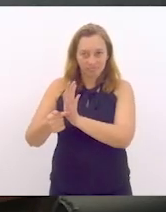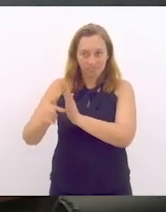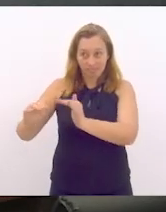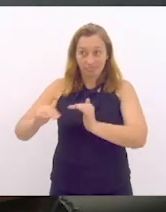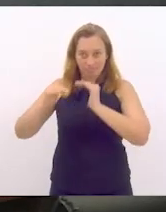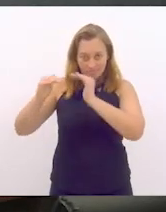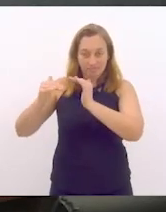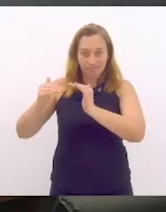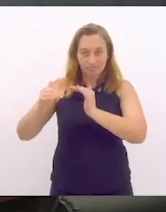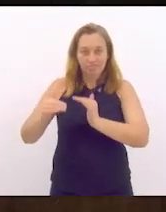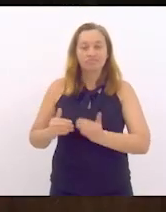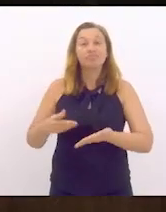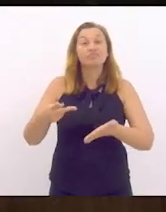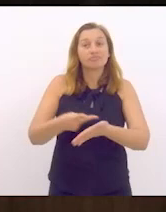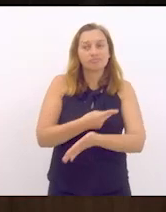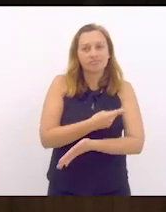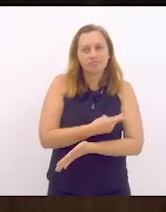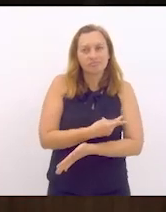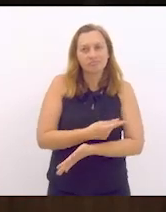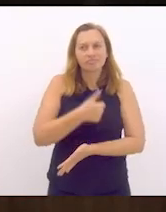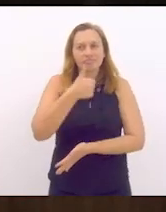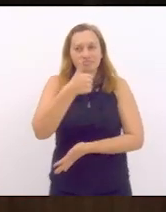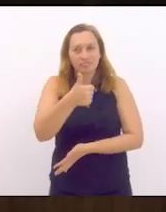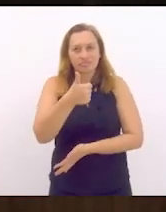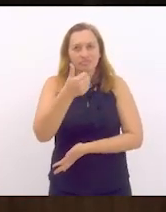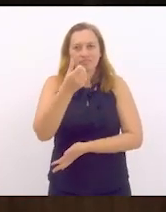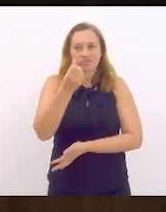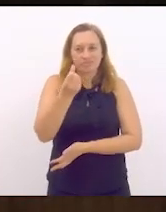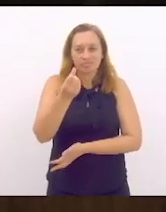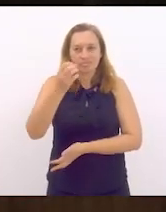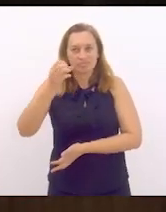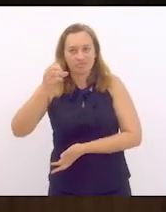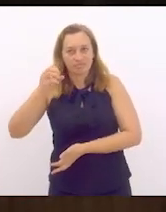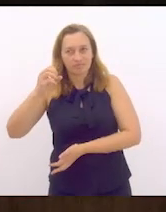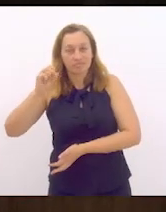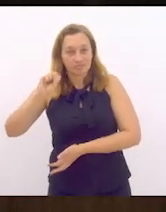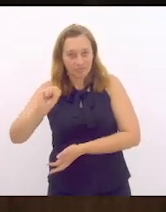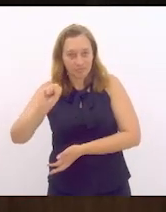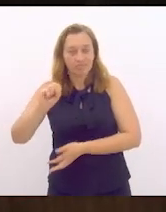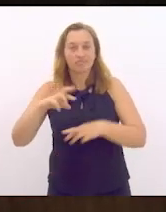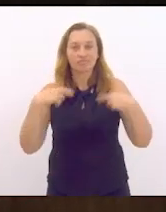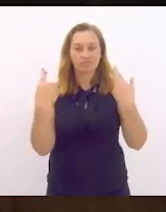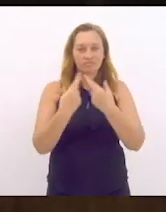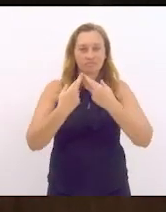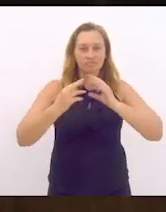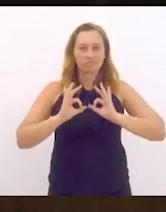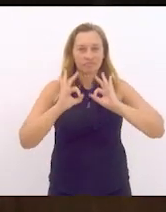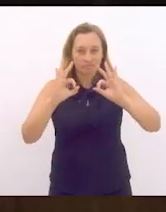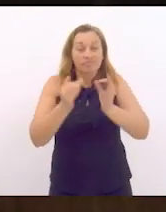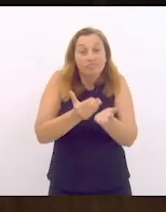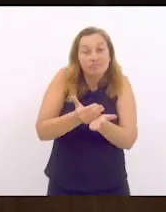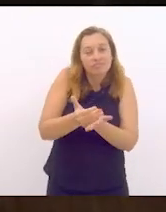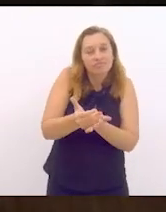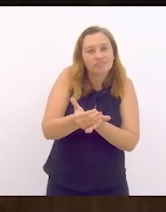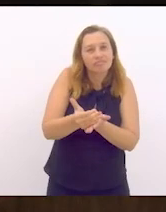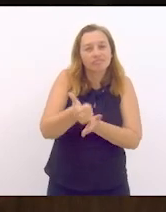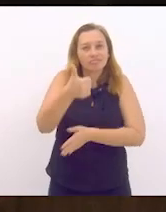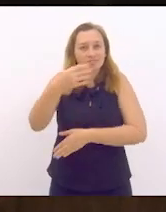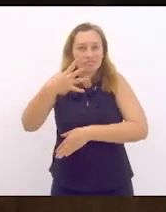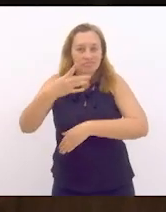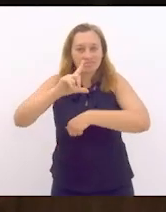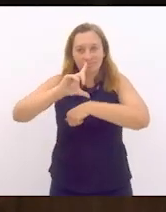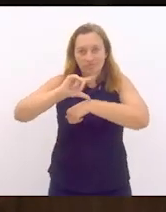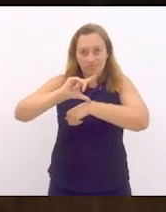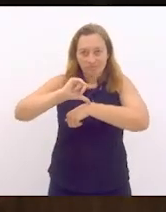com exatidão o ocorrido na septuagésima oitava sessão ordinária que iniciada às